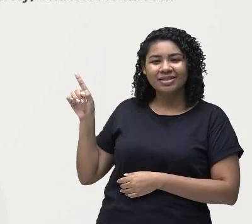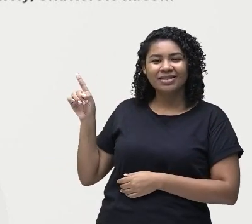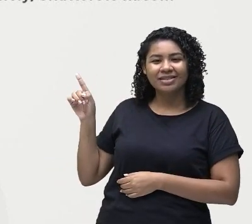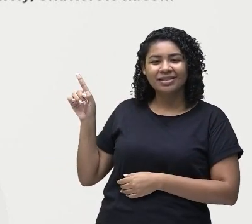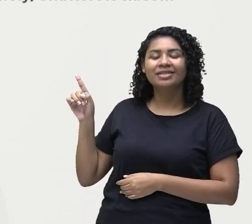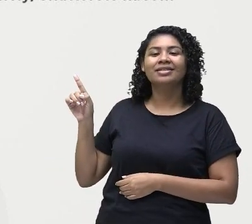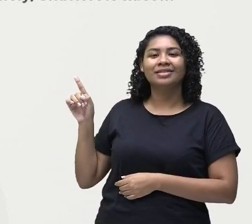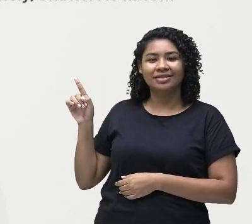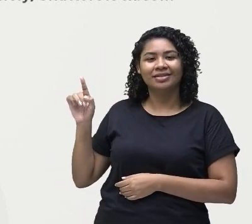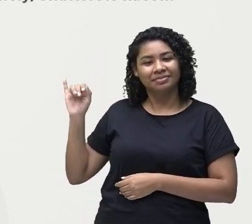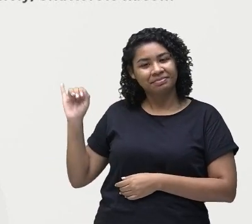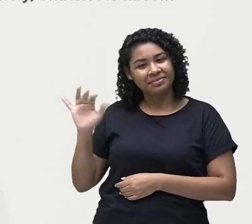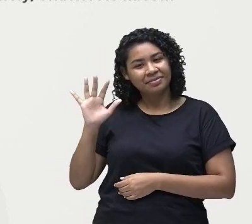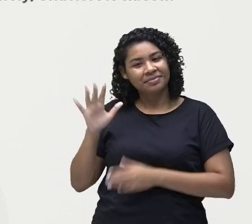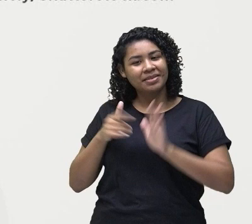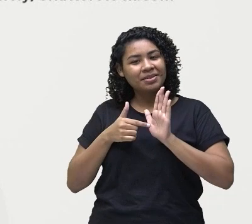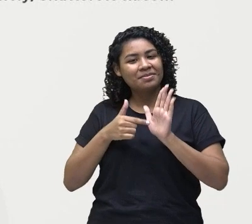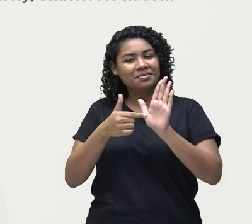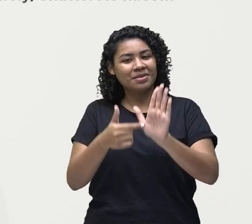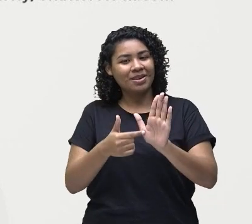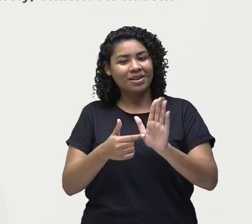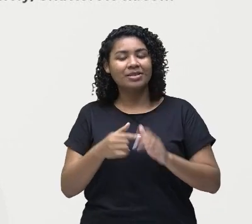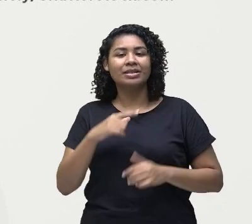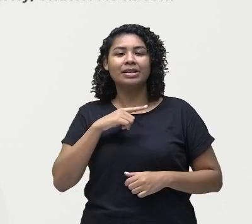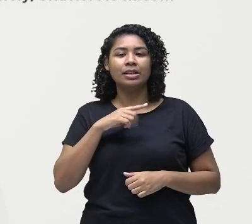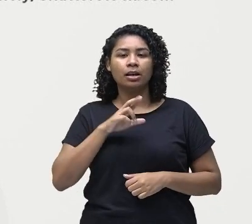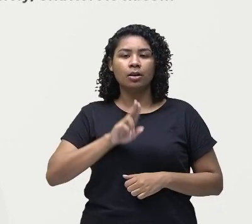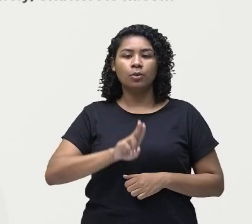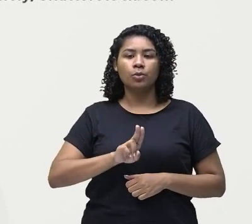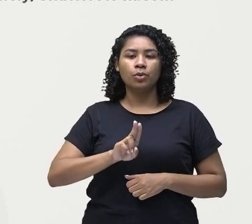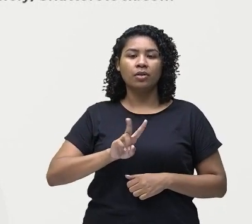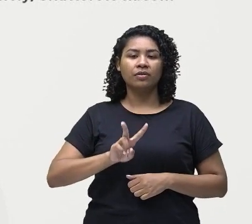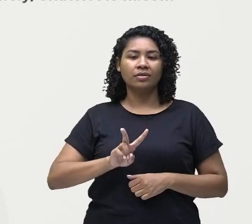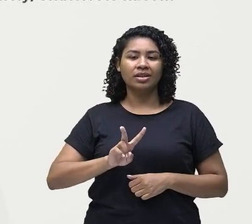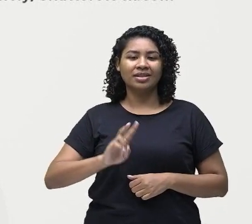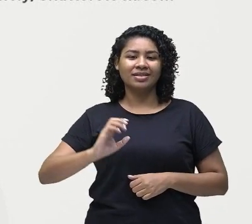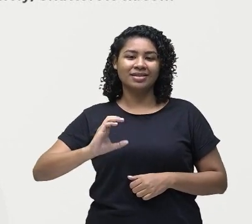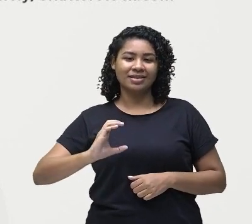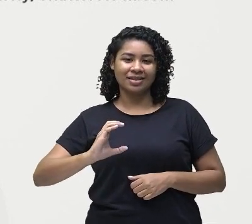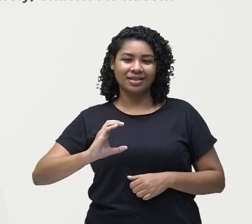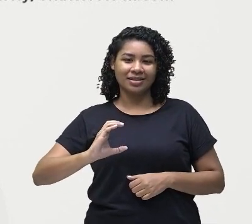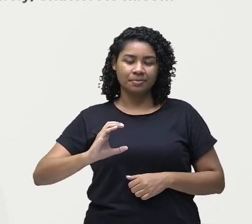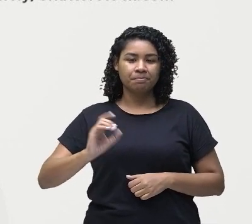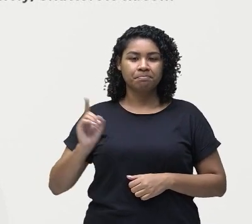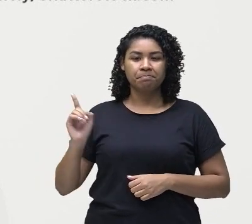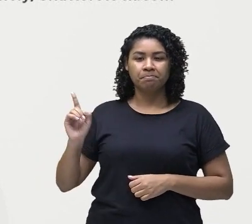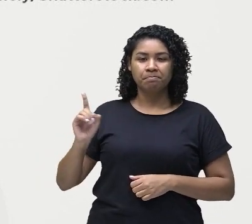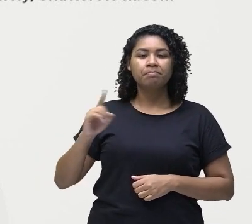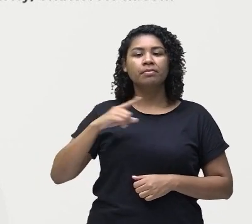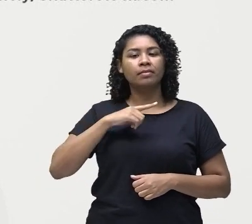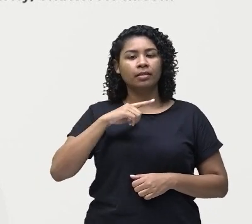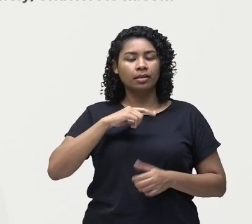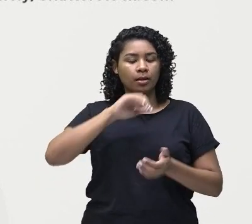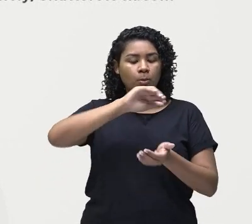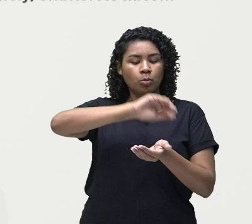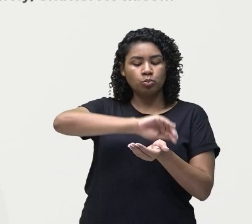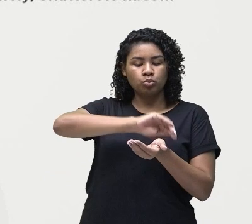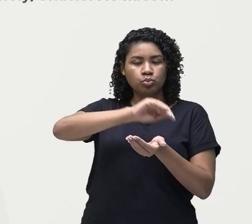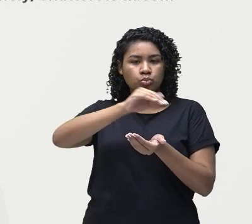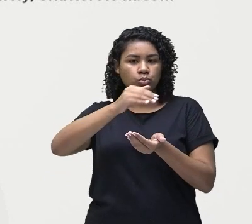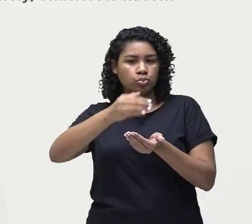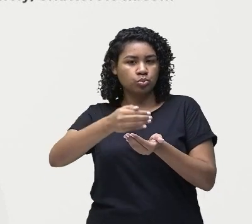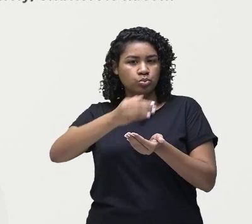uma representação, olha aqui, a UVC é justamente a camada, os raios solares que são